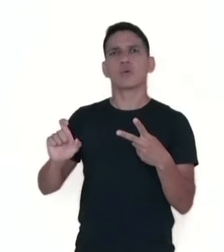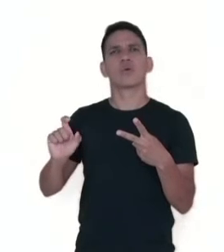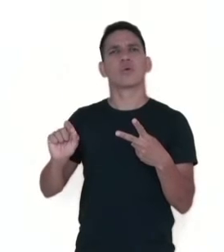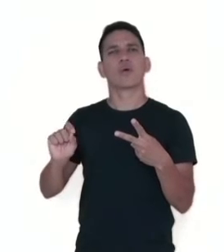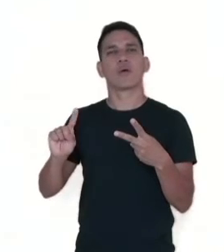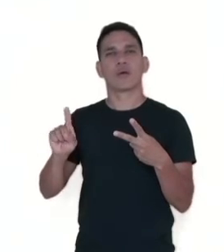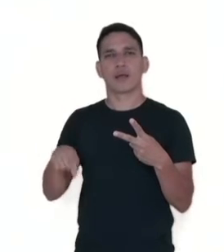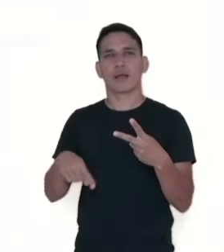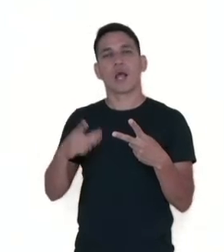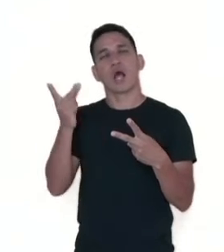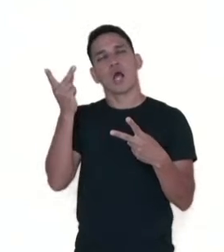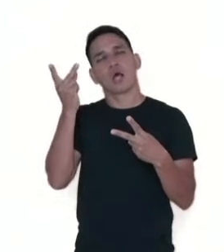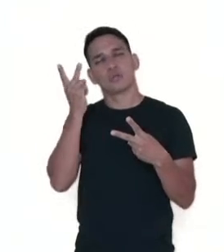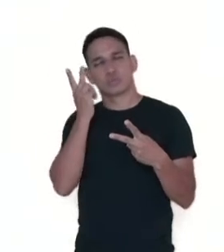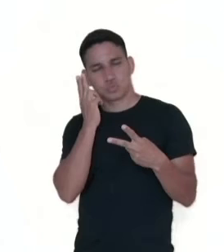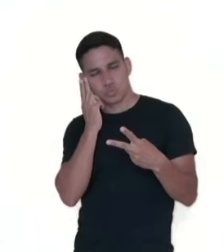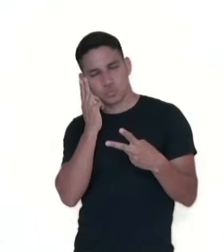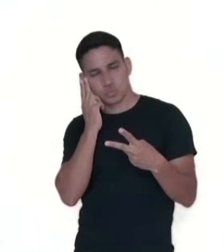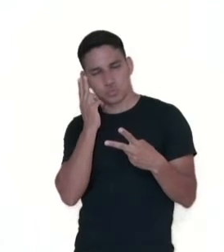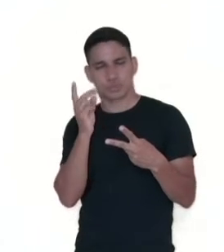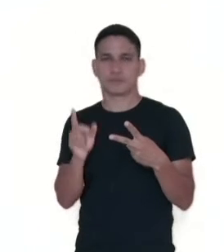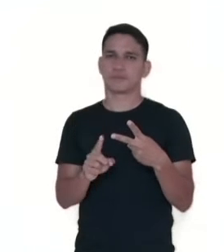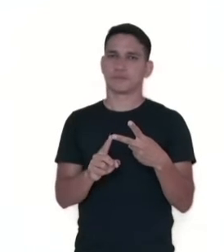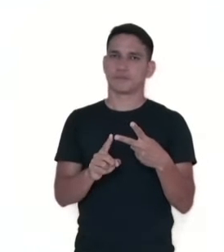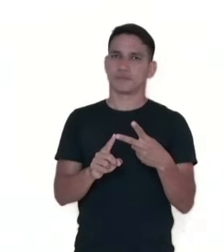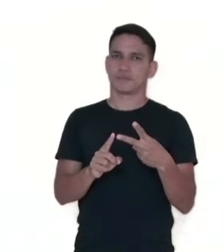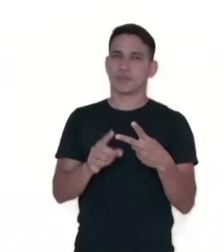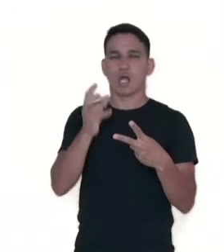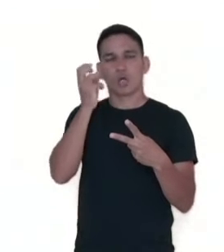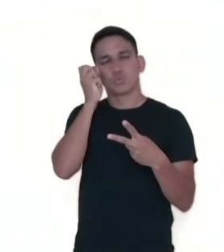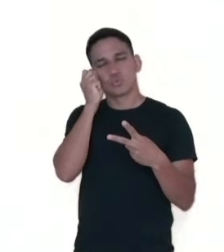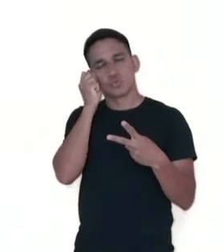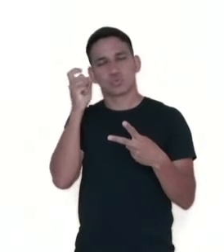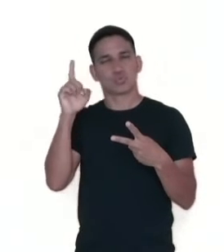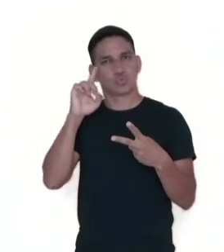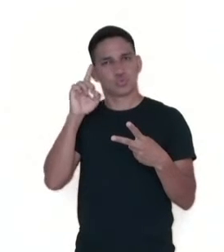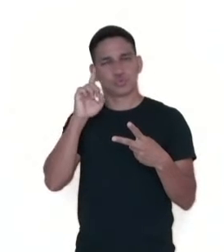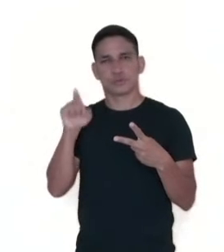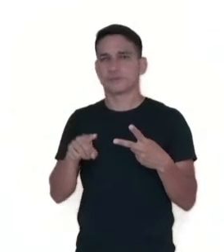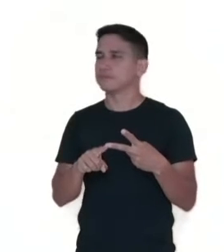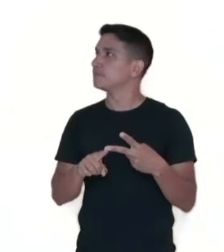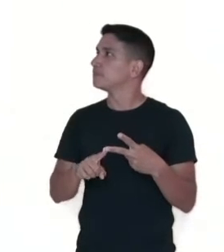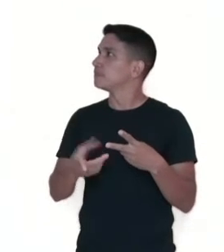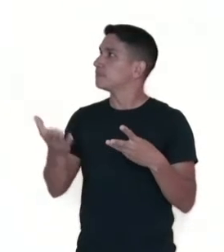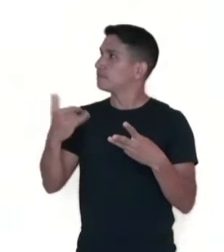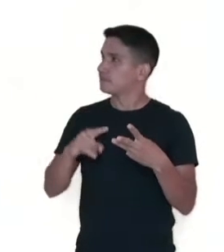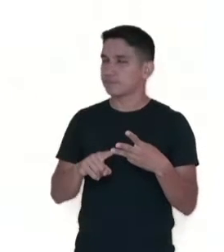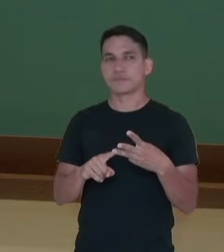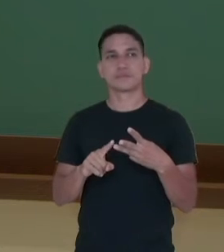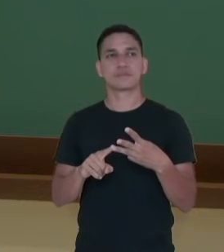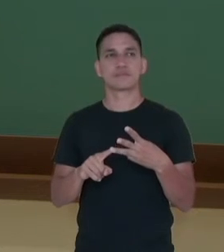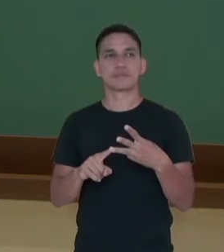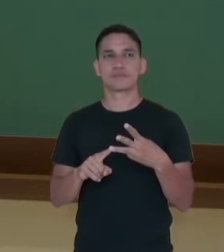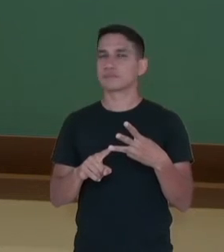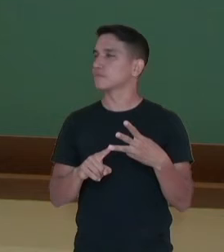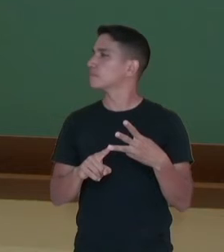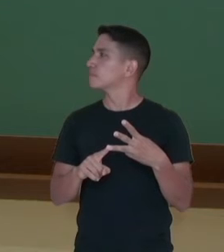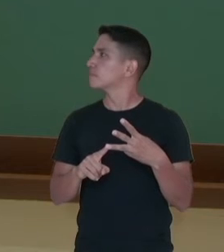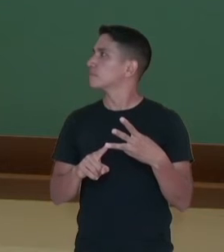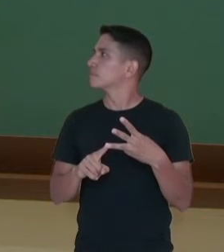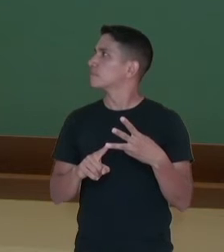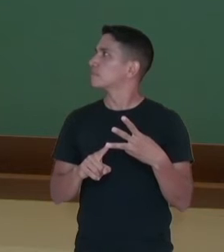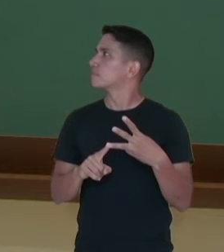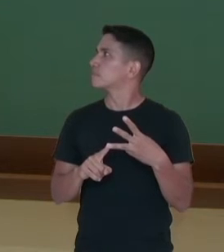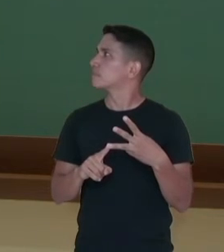seja, duerme bem, né? Dorme bem todos os dias. Alma, ou seja, ela, né? Alma, o